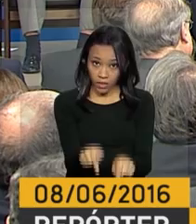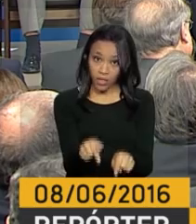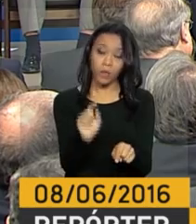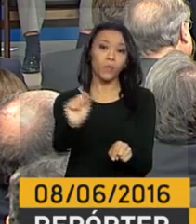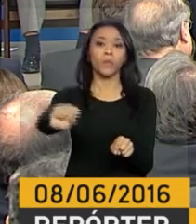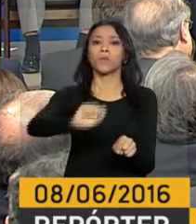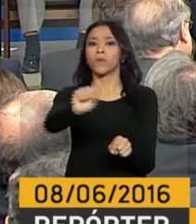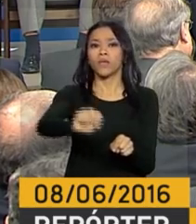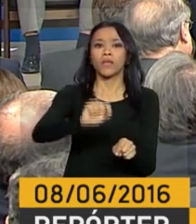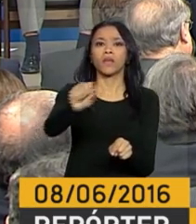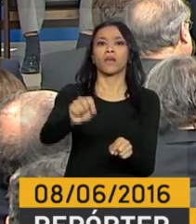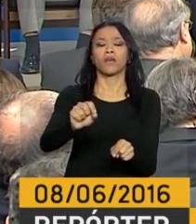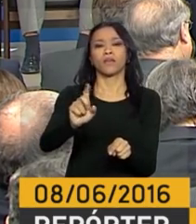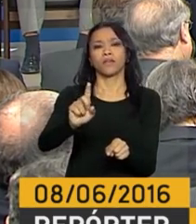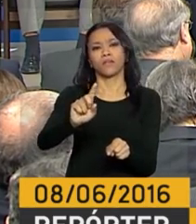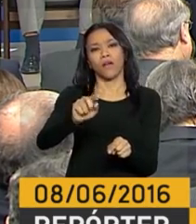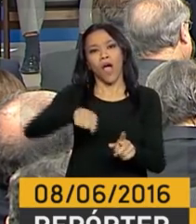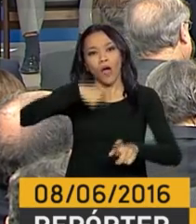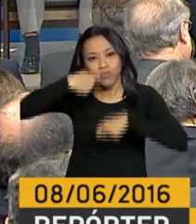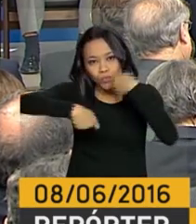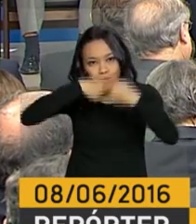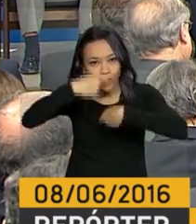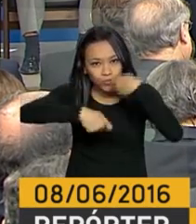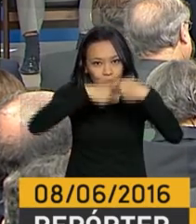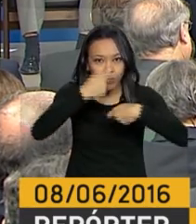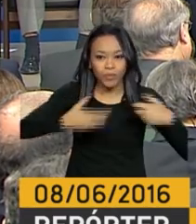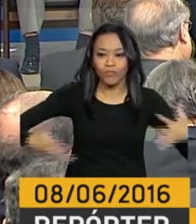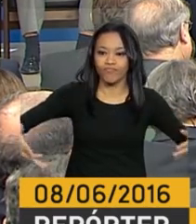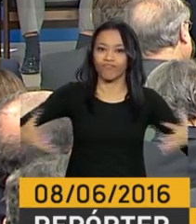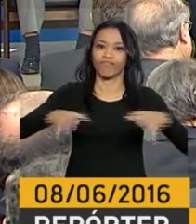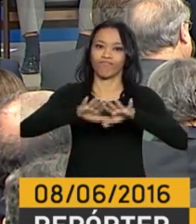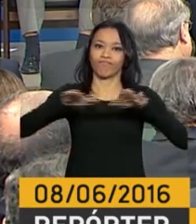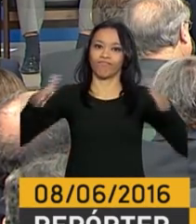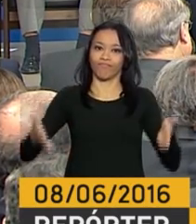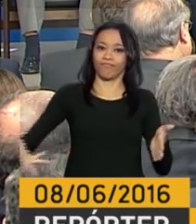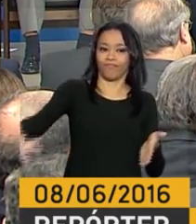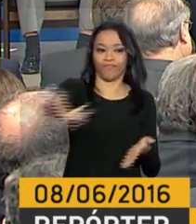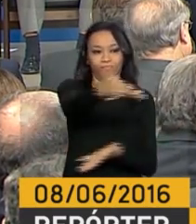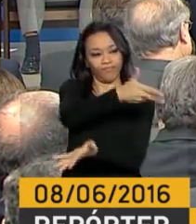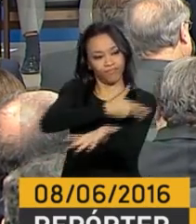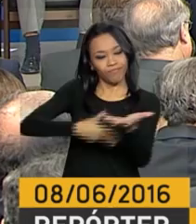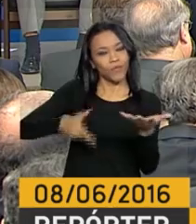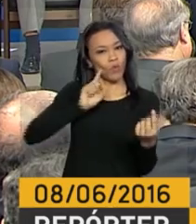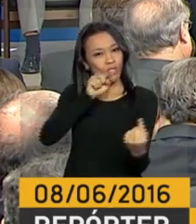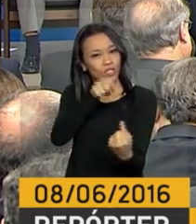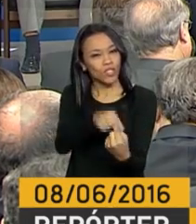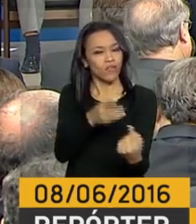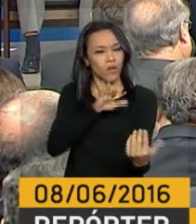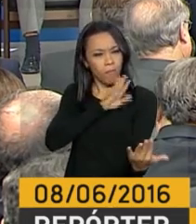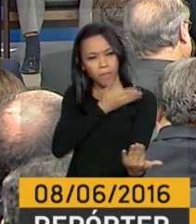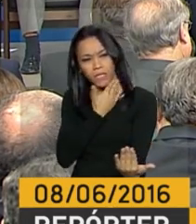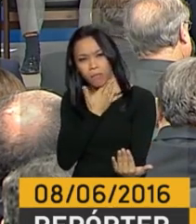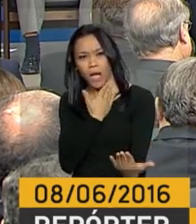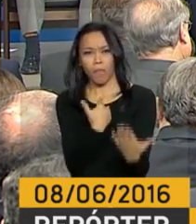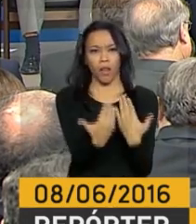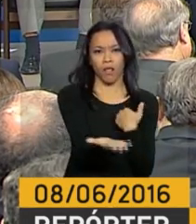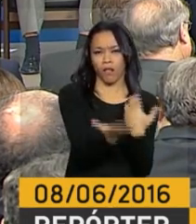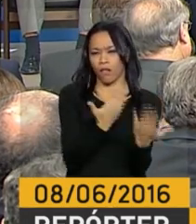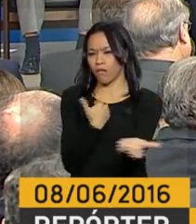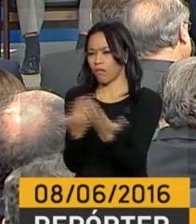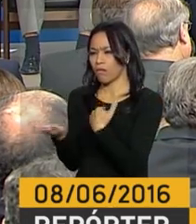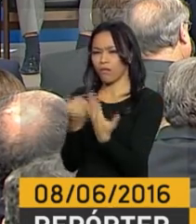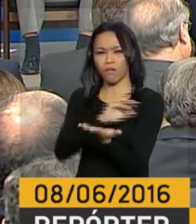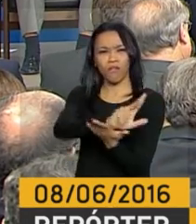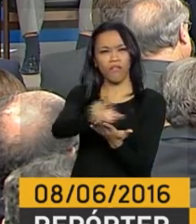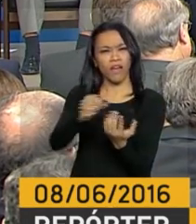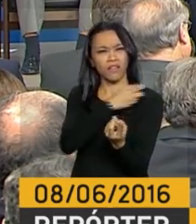uma oportunidade de estarmos almoçando todo juntos para um entrosamento integração de todas as áreas que estão aqui com os